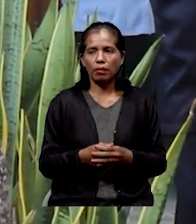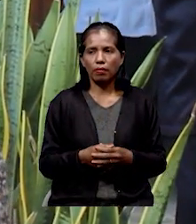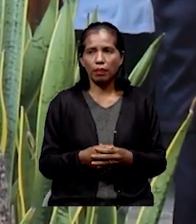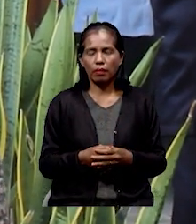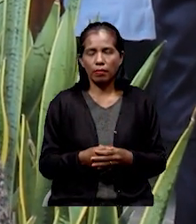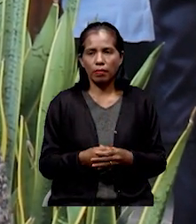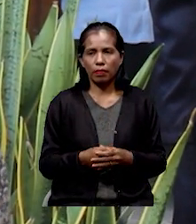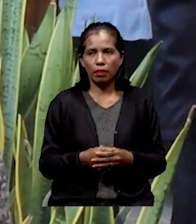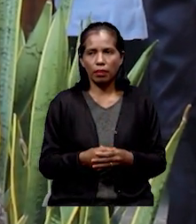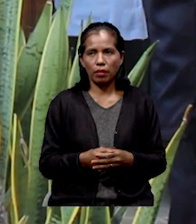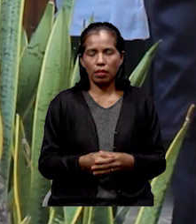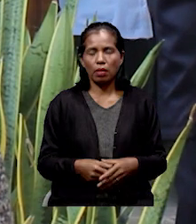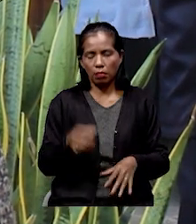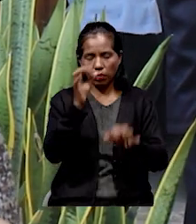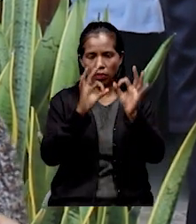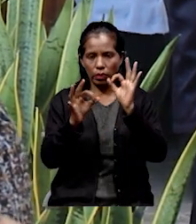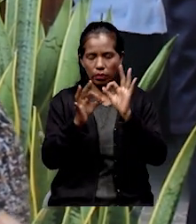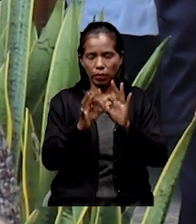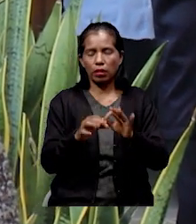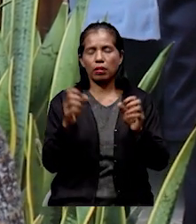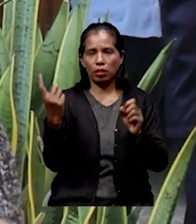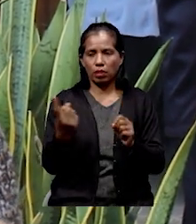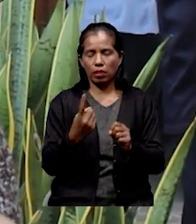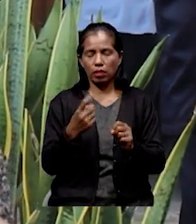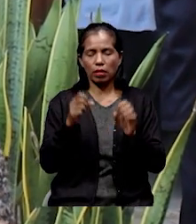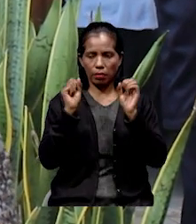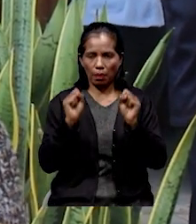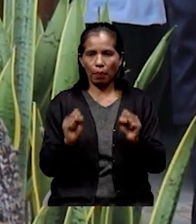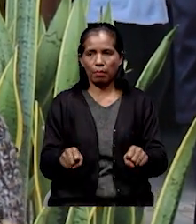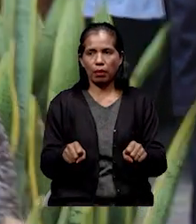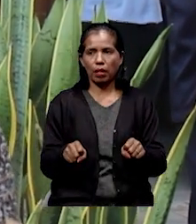ele nem confia que sei dele